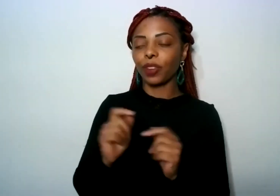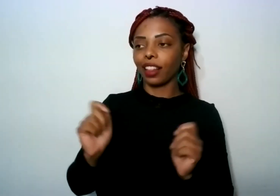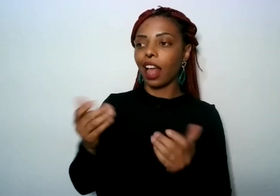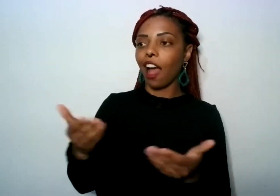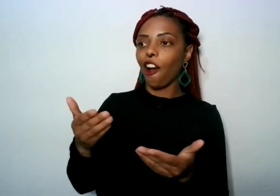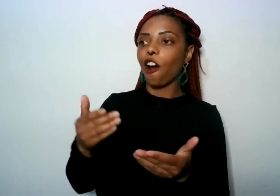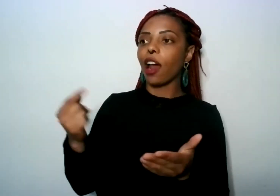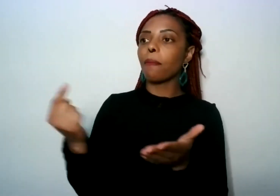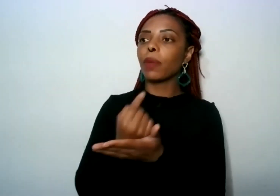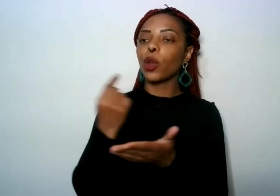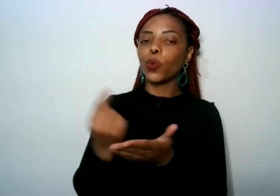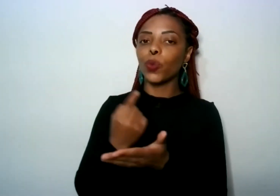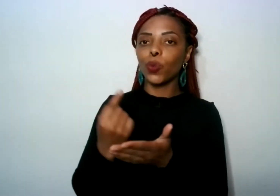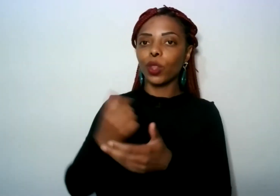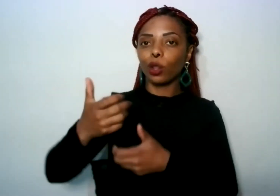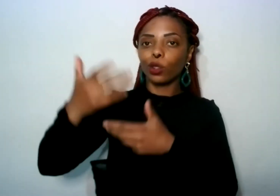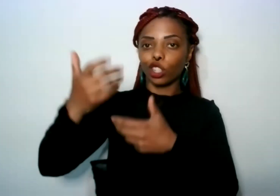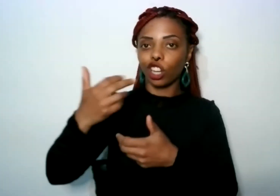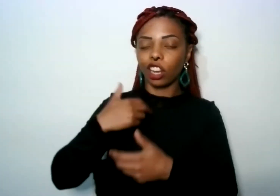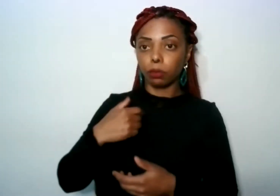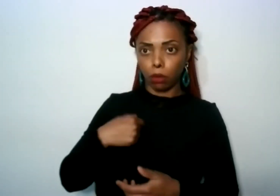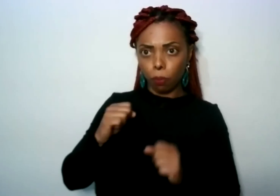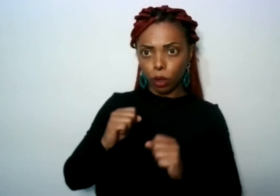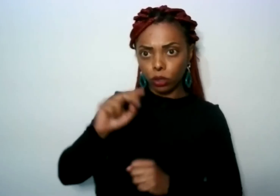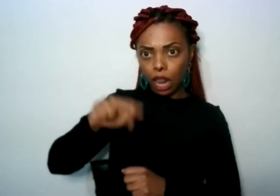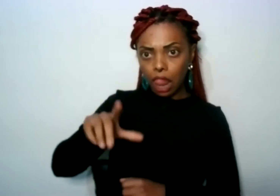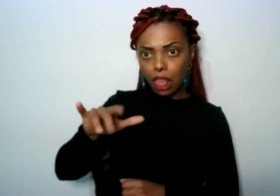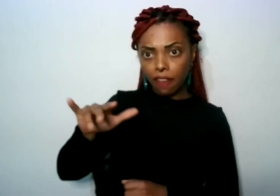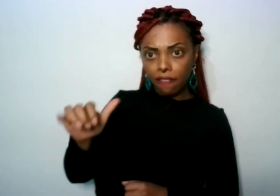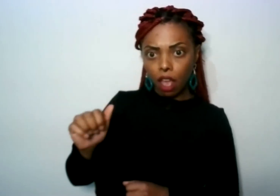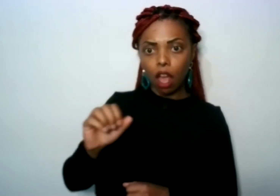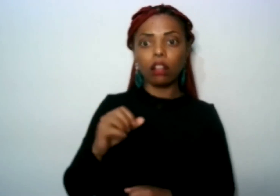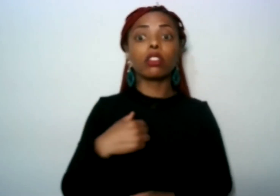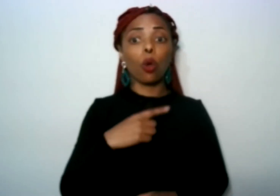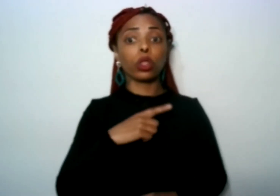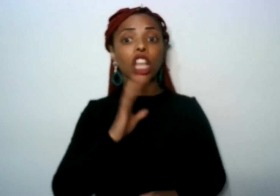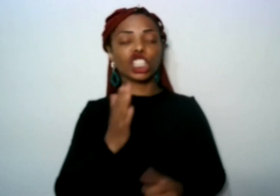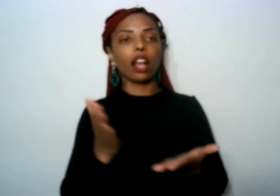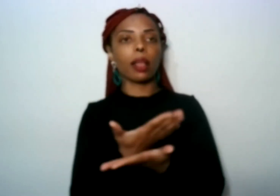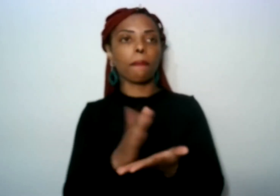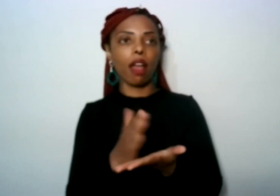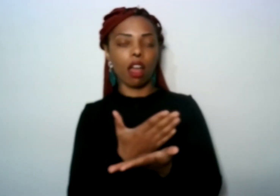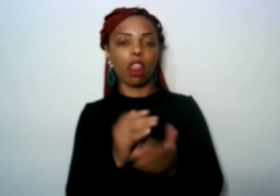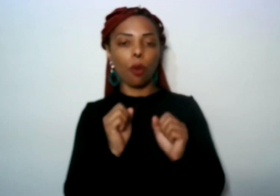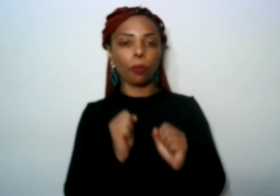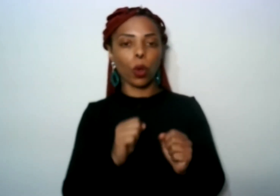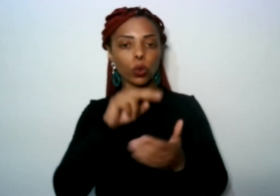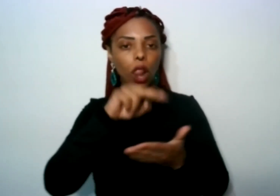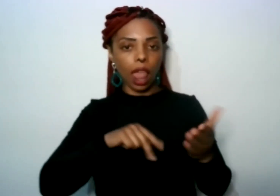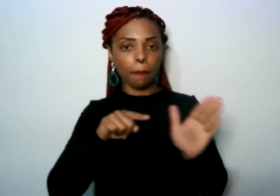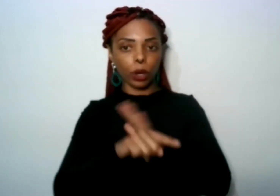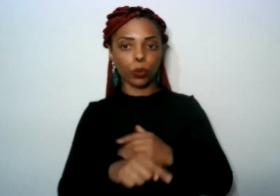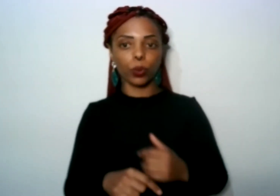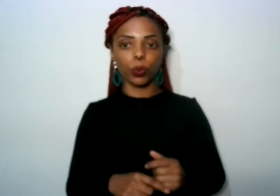eu leio aqui Lívia ou você já com elas aqui posso fazer a leitura eu pensei